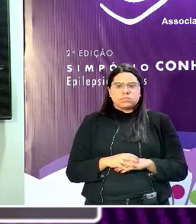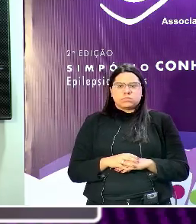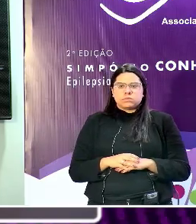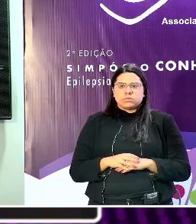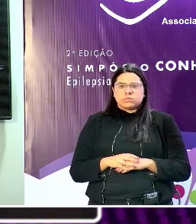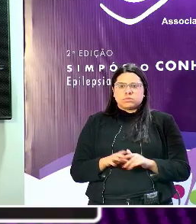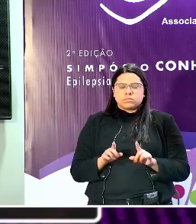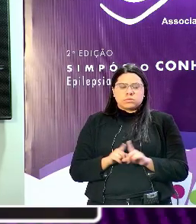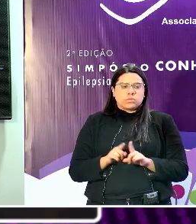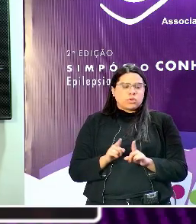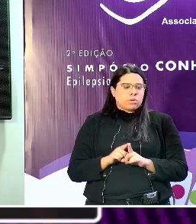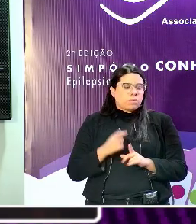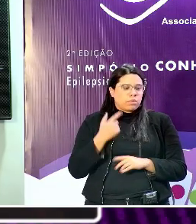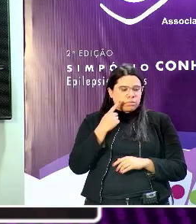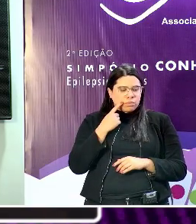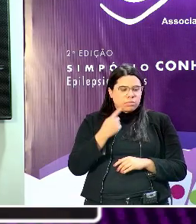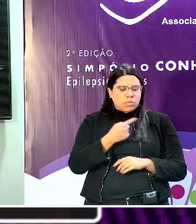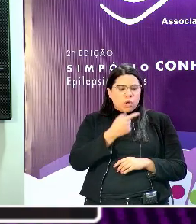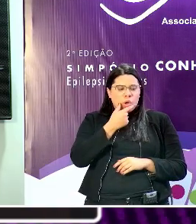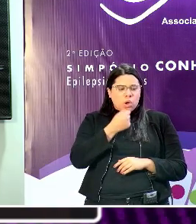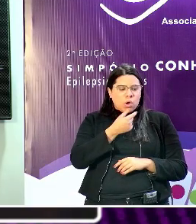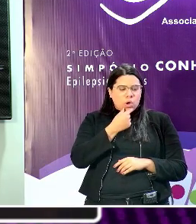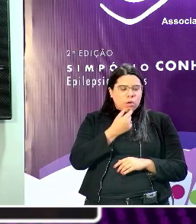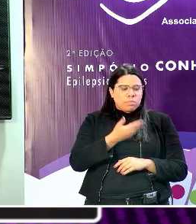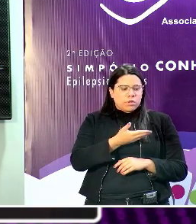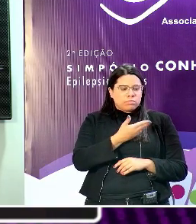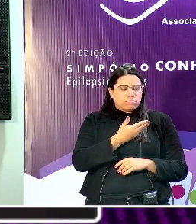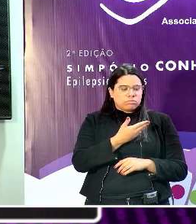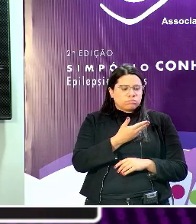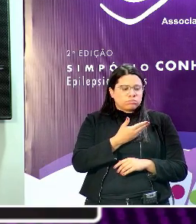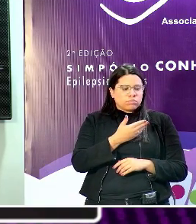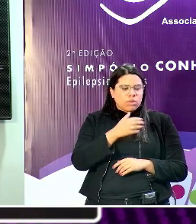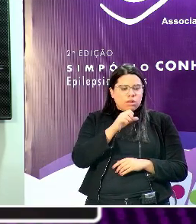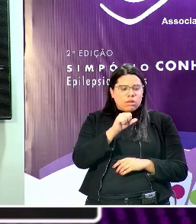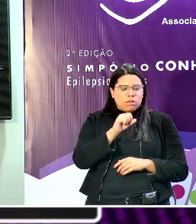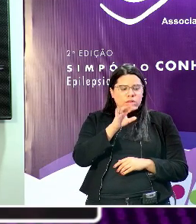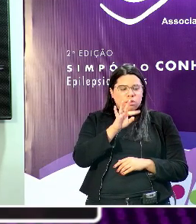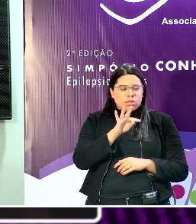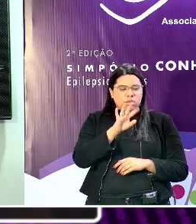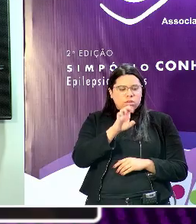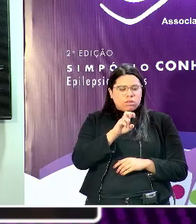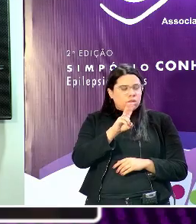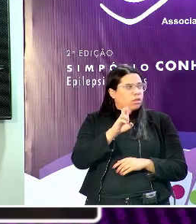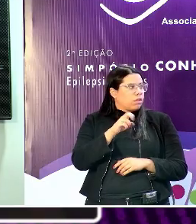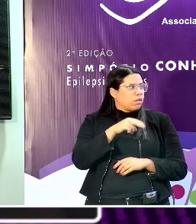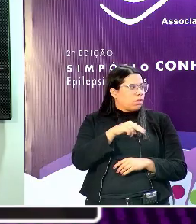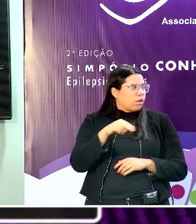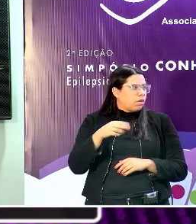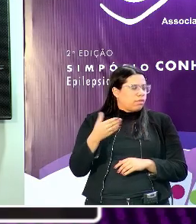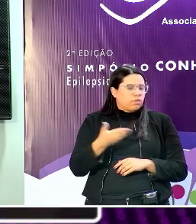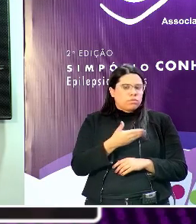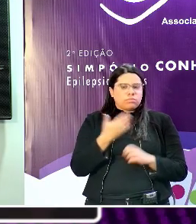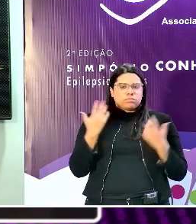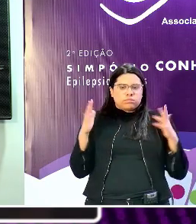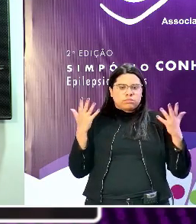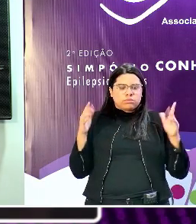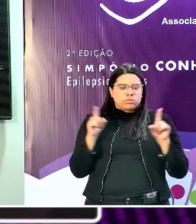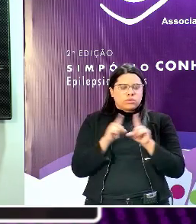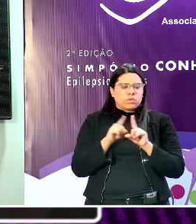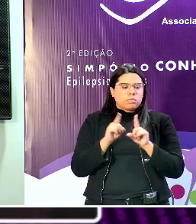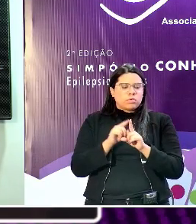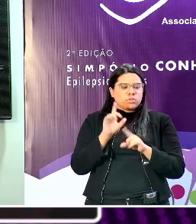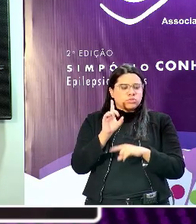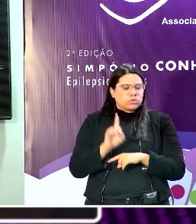Dr. Steven Petrou, cofundador e diretor científico da Praxis Medicines e diretor do